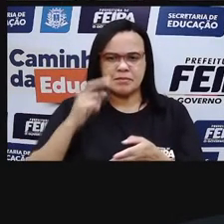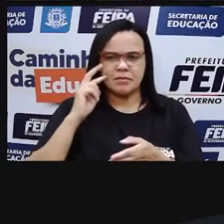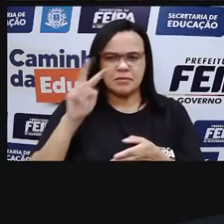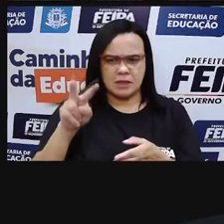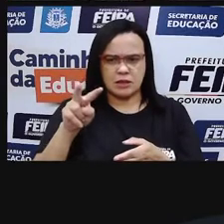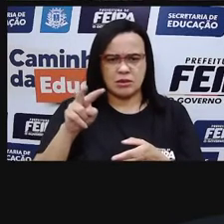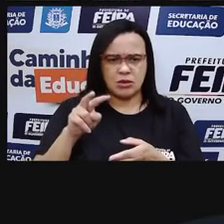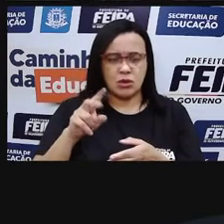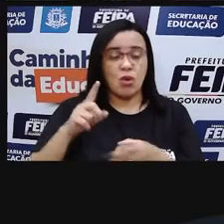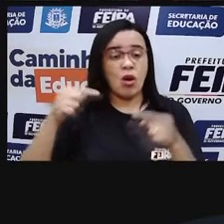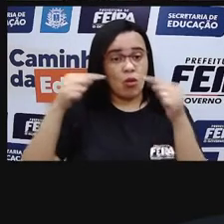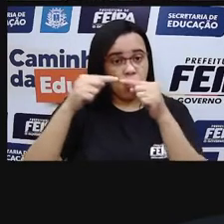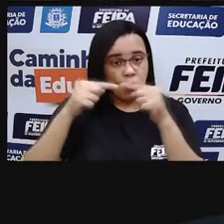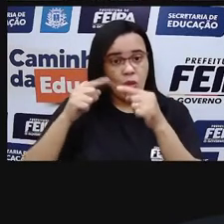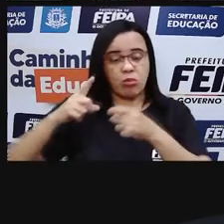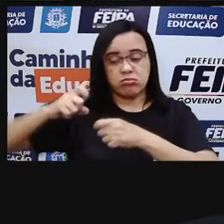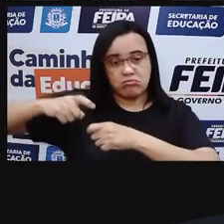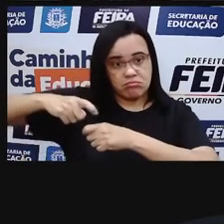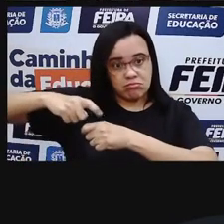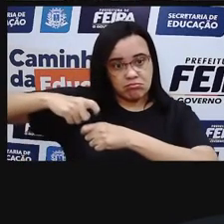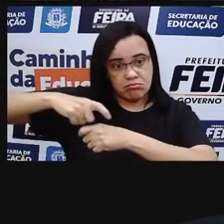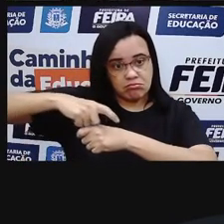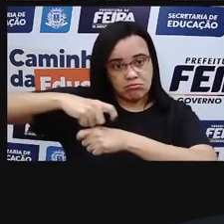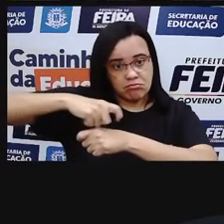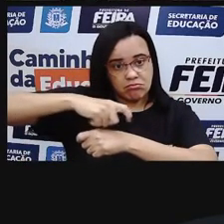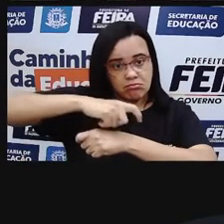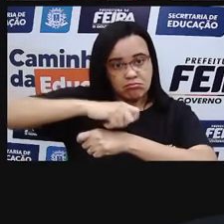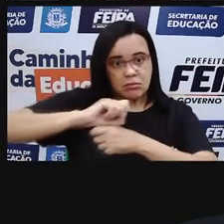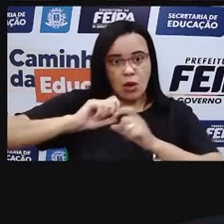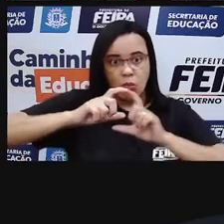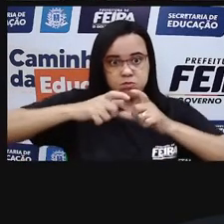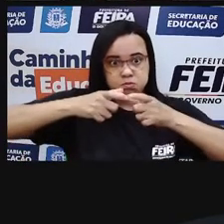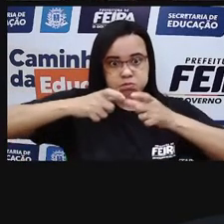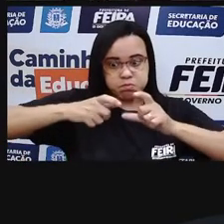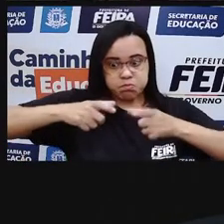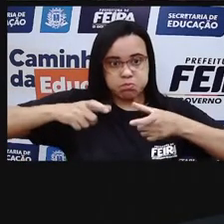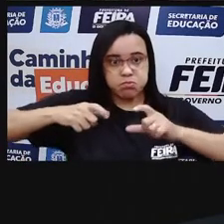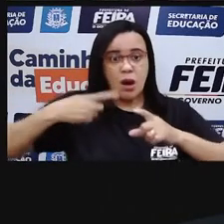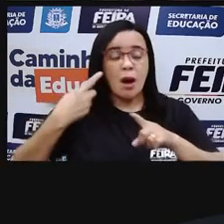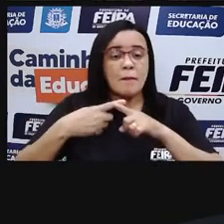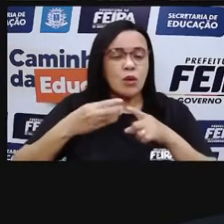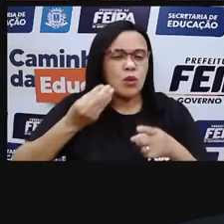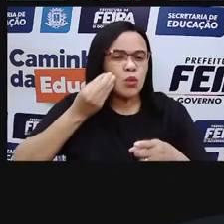são a bactéria que ele deixou crescer, porque ele estava fazendo um trabalho, um experimento.